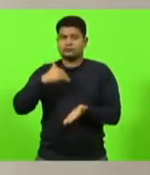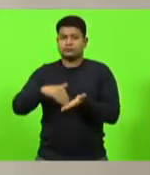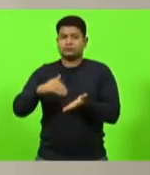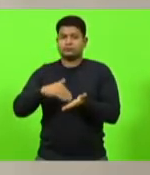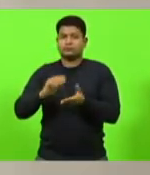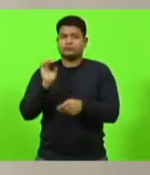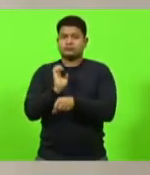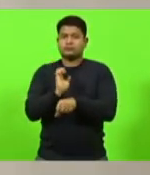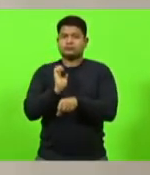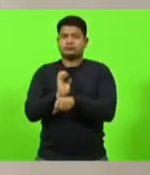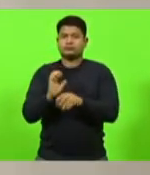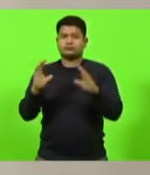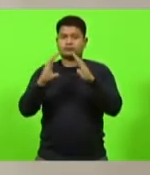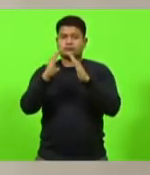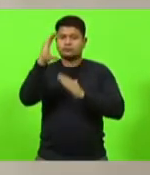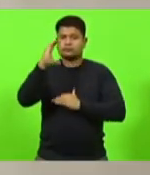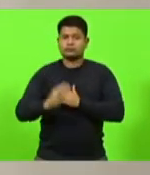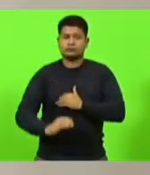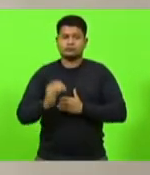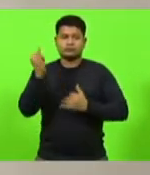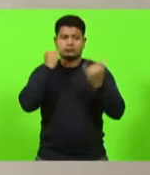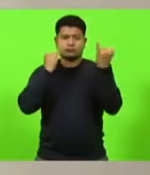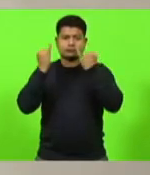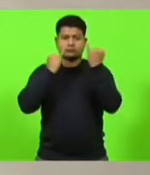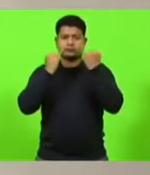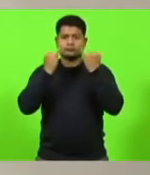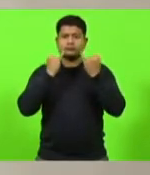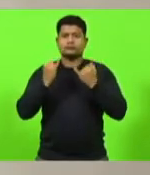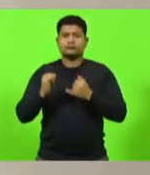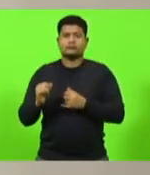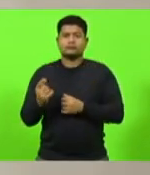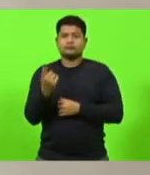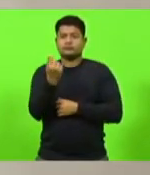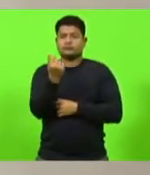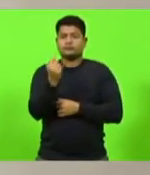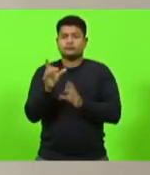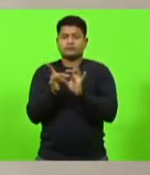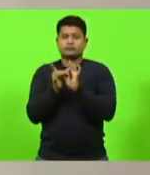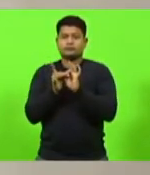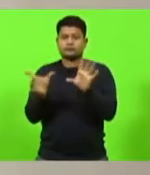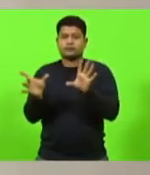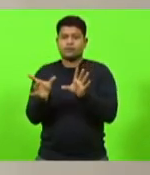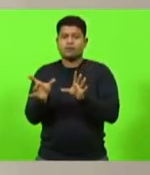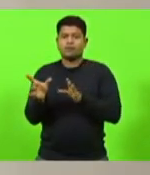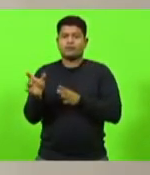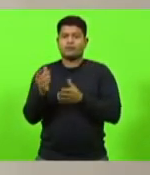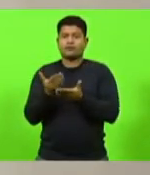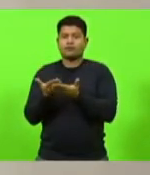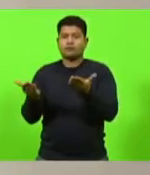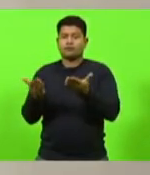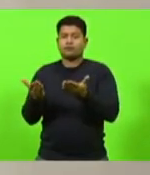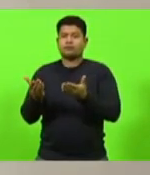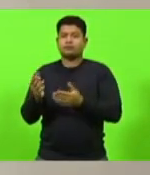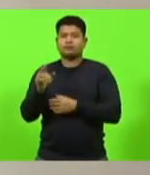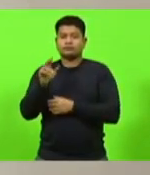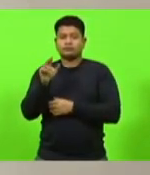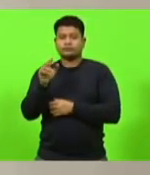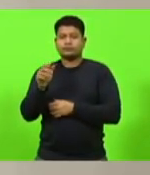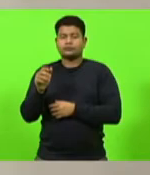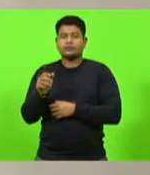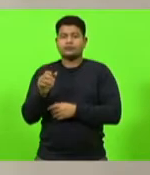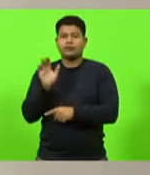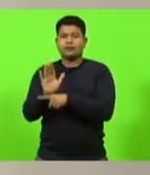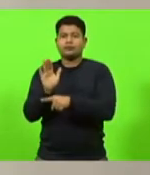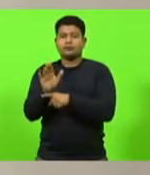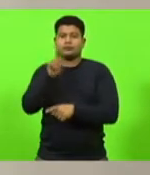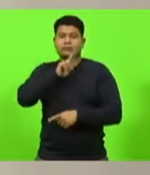secretário de Estado da Casa Civil informações acerca dos valores já liberados a título de auxílio emergencial. Em discussão. Não havendo